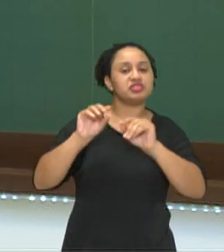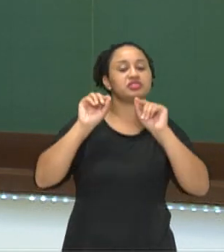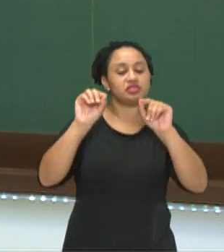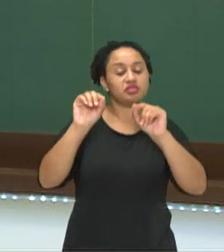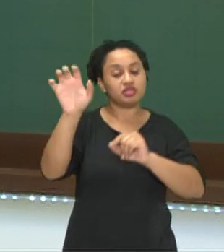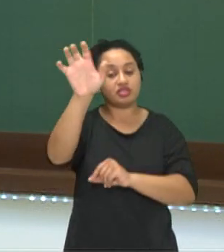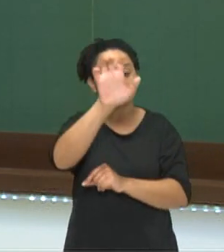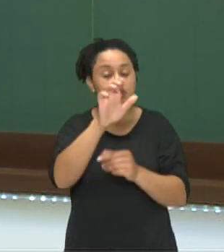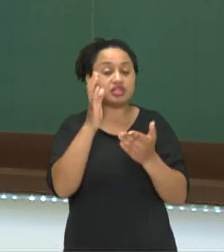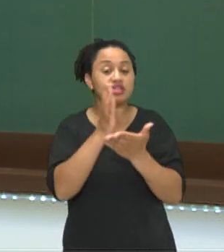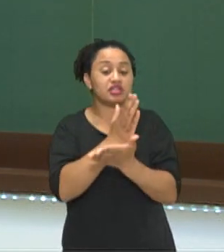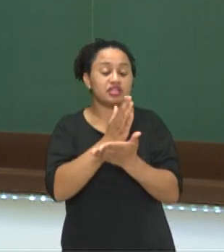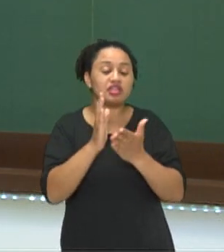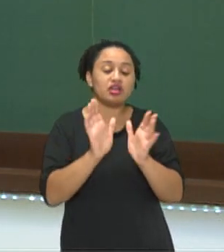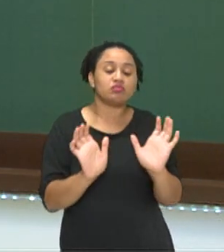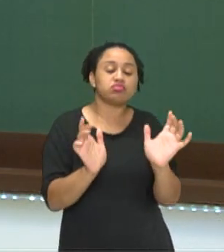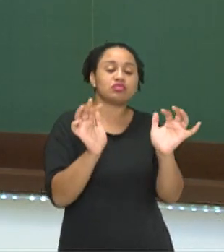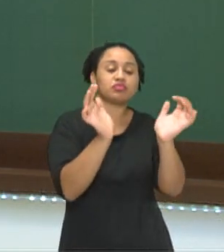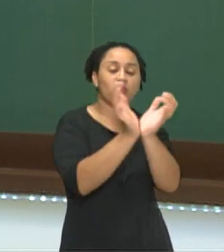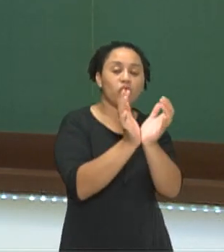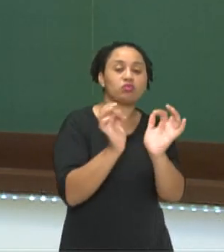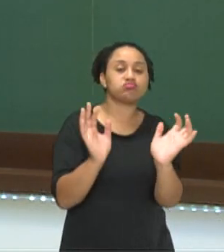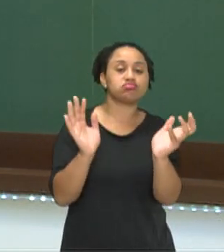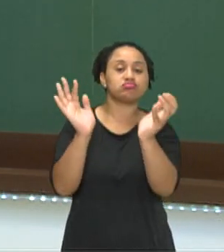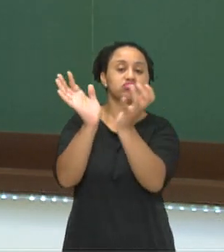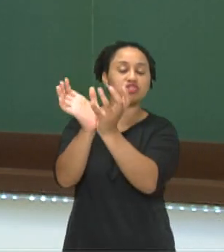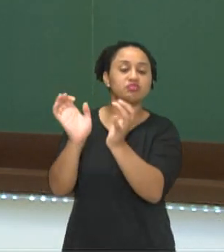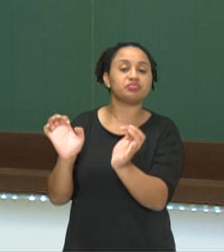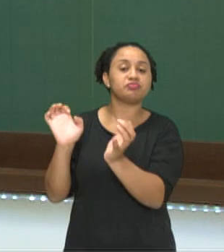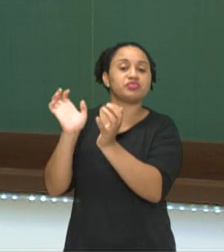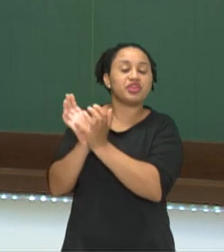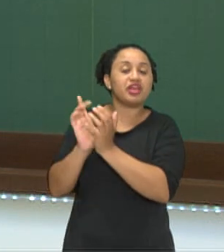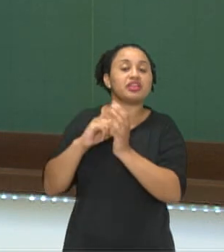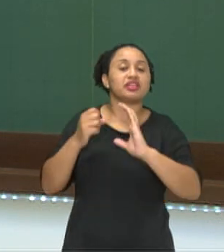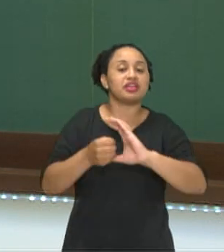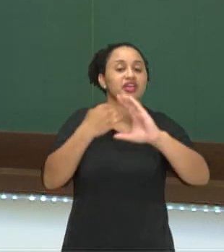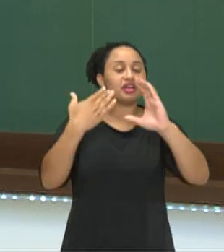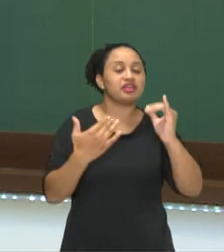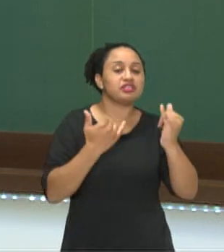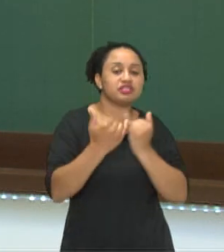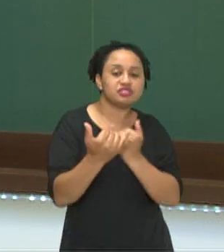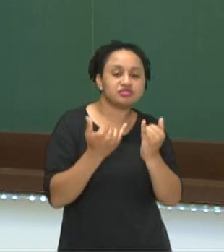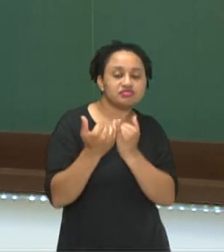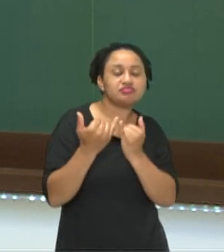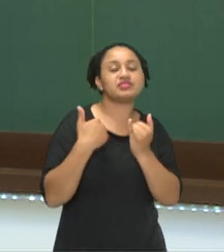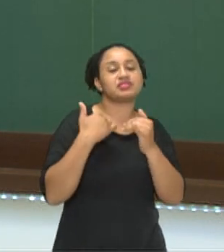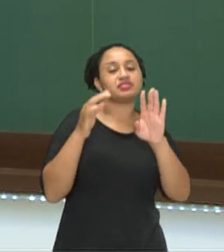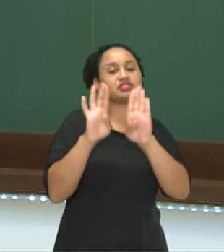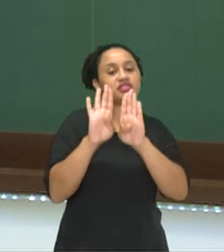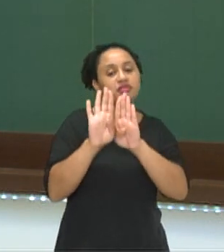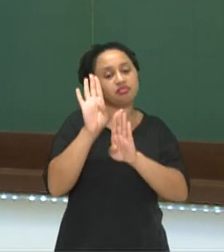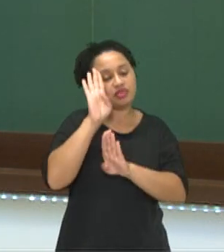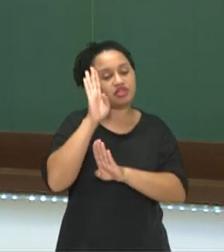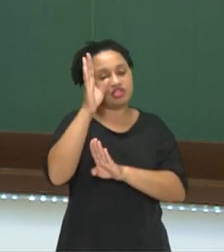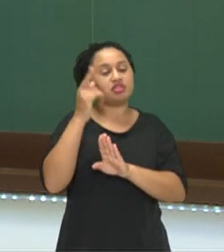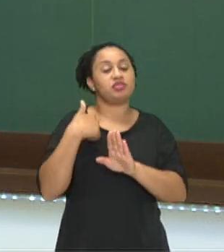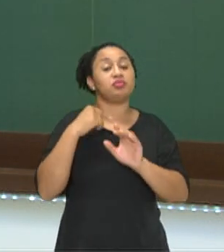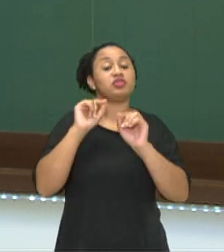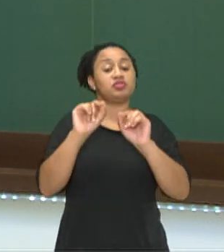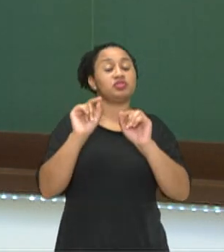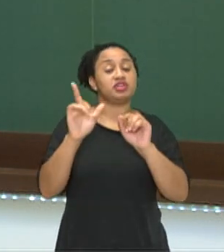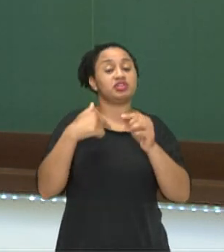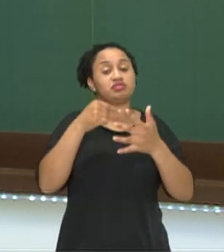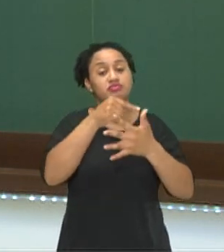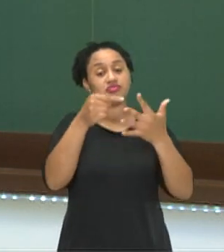regionalizar está associado ao ato de agrupar territórios que apresentem características similares, principalmente a partir do critério que foi